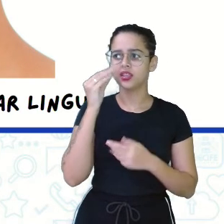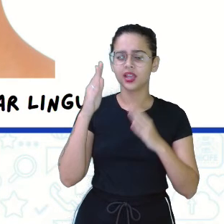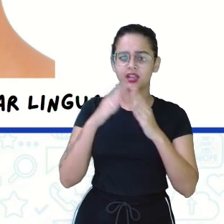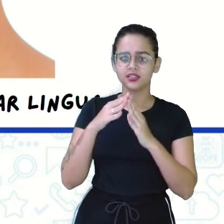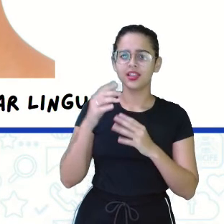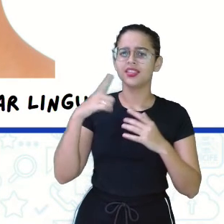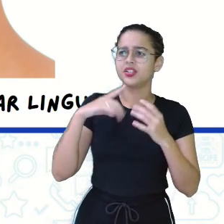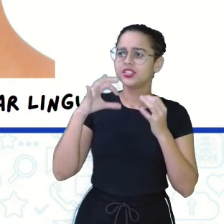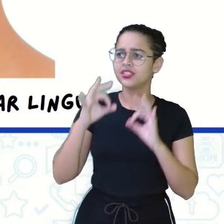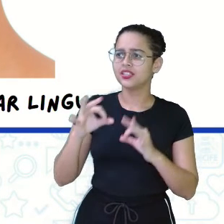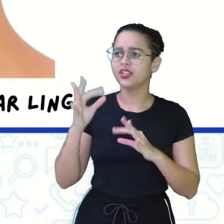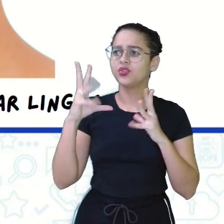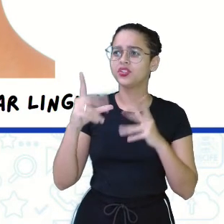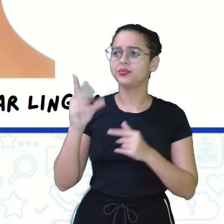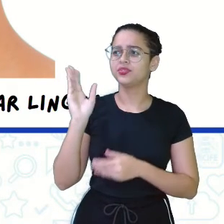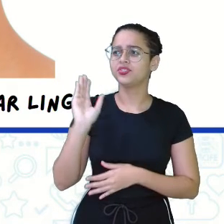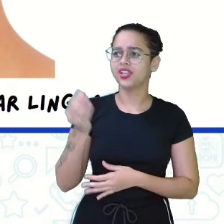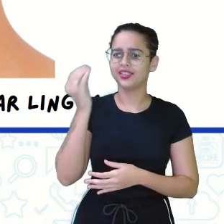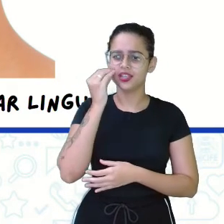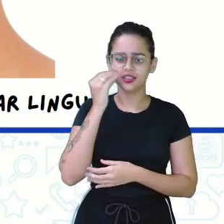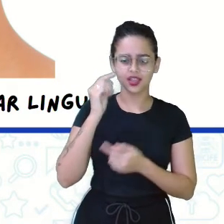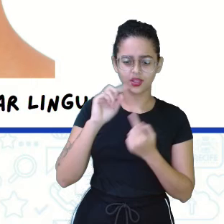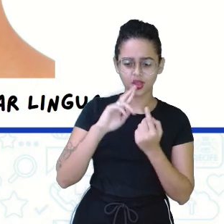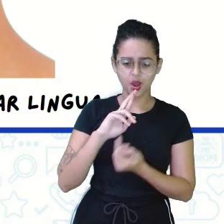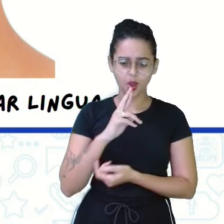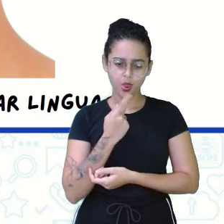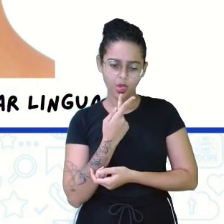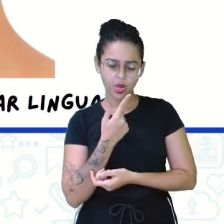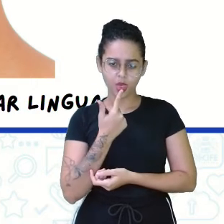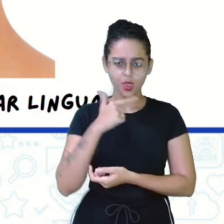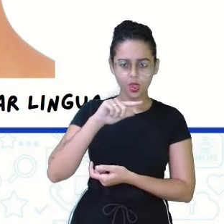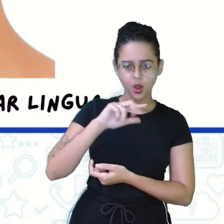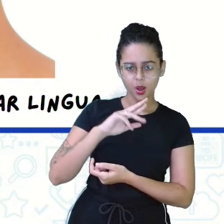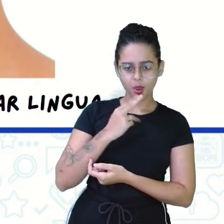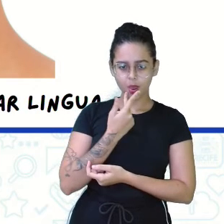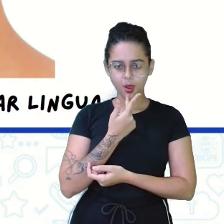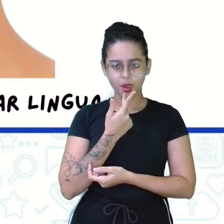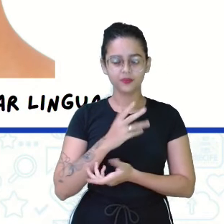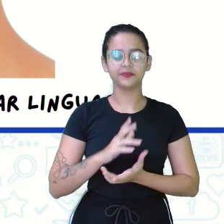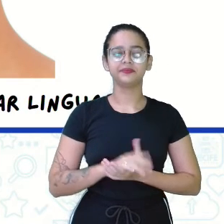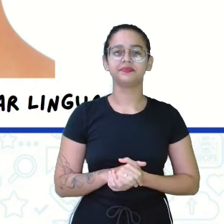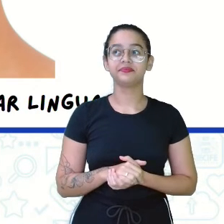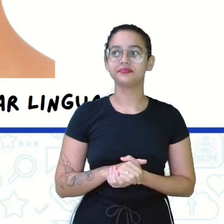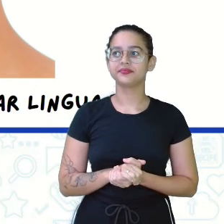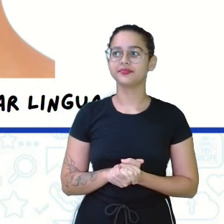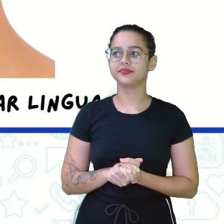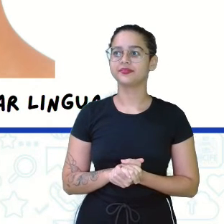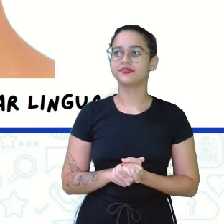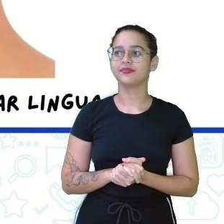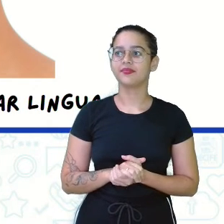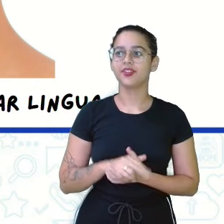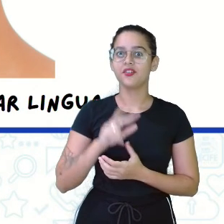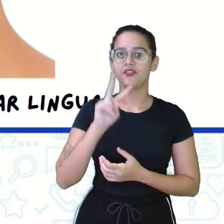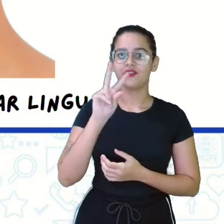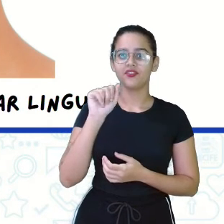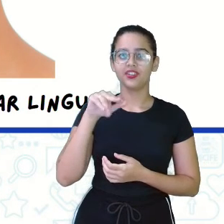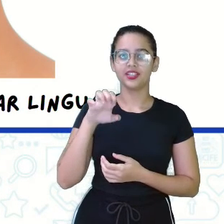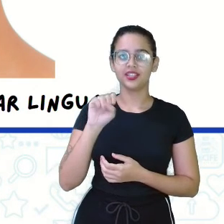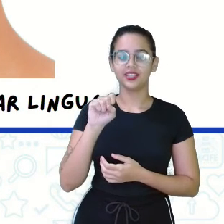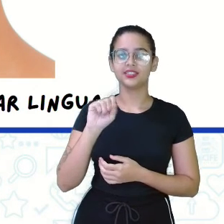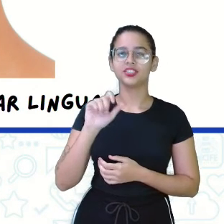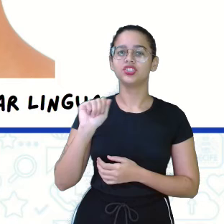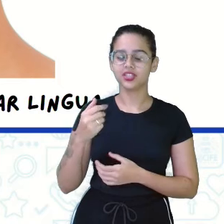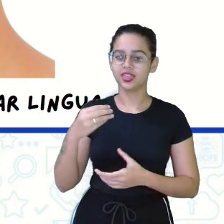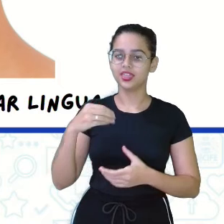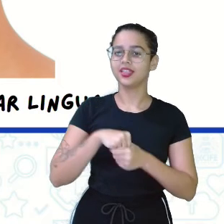tenho certeza que já tá todo mundo, né? Tentando botar essa língua pra fora e enrolar ela. Olha, a Vanessa já tá aqui no estúdio também